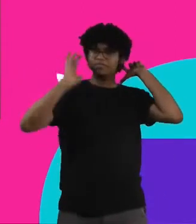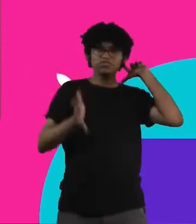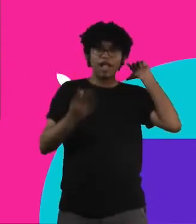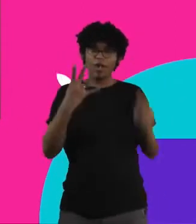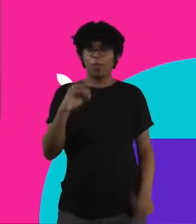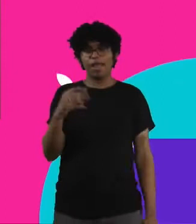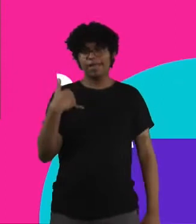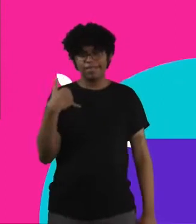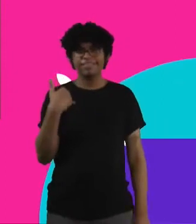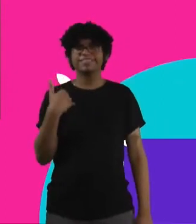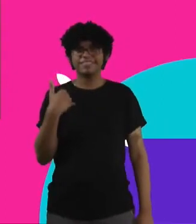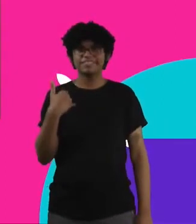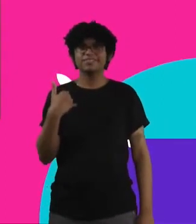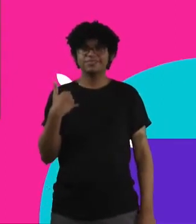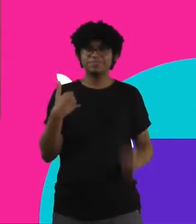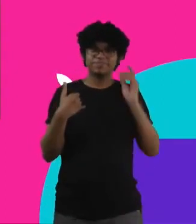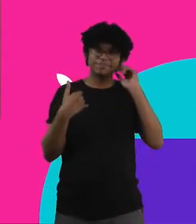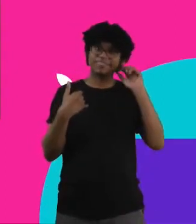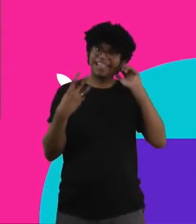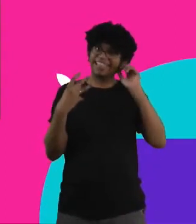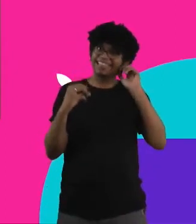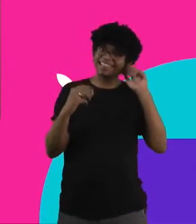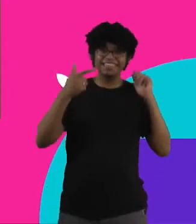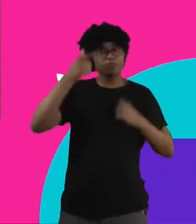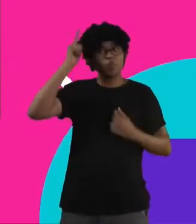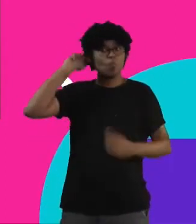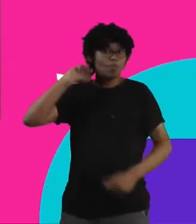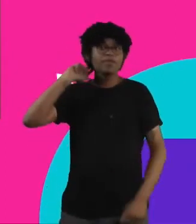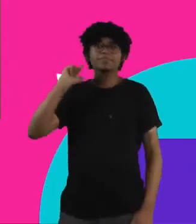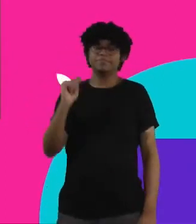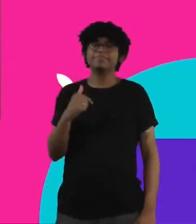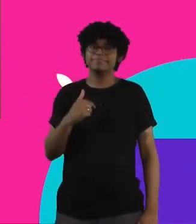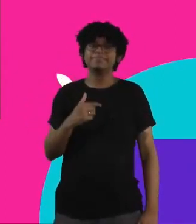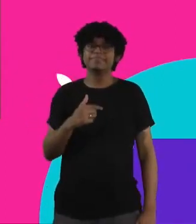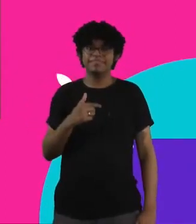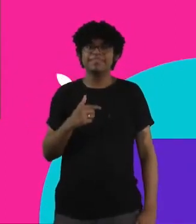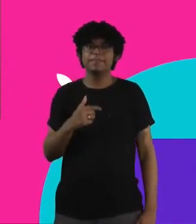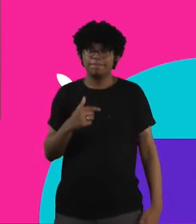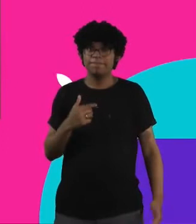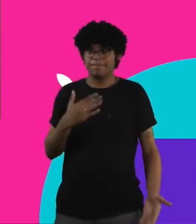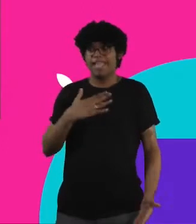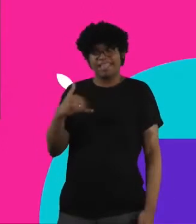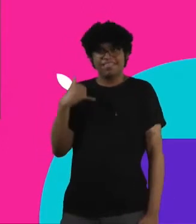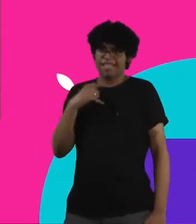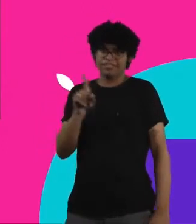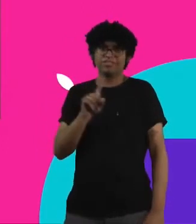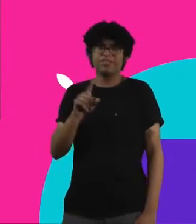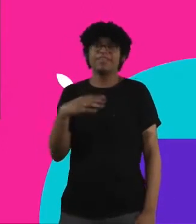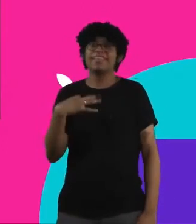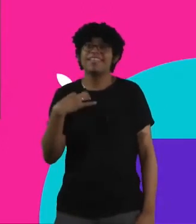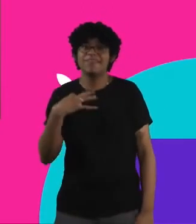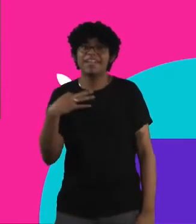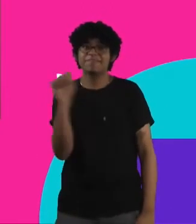nos meus 40 anos, mas desde muito cedo, desde os 30 já não tinha o cabelo mesmo. Isso era, não é por conta só da idade. Eu estou com uma